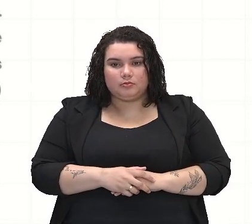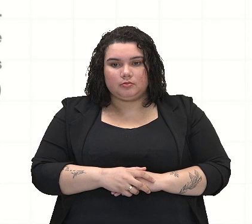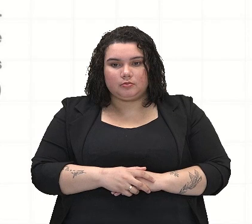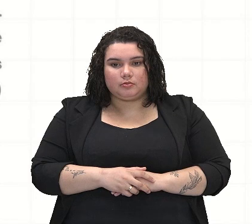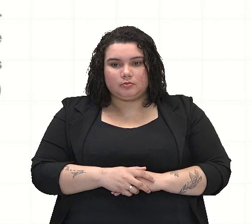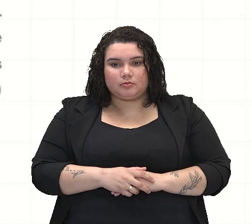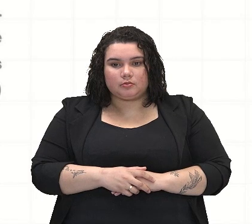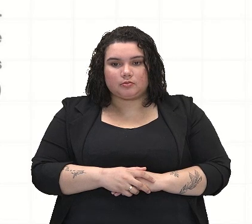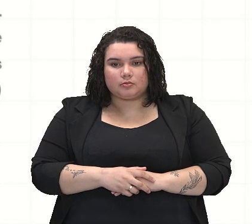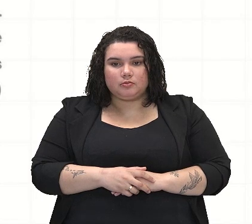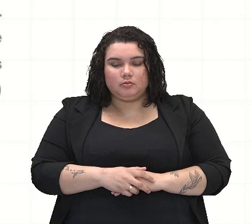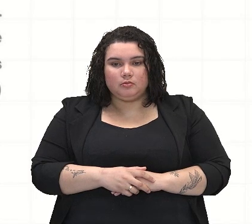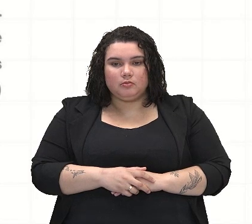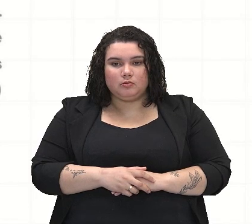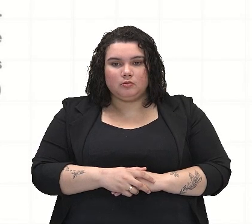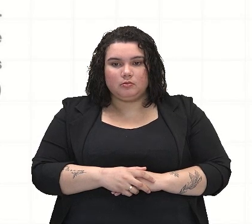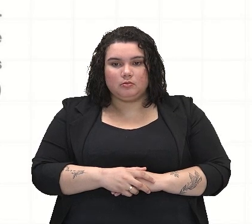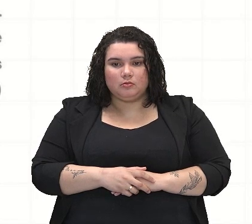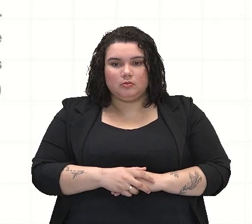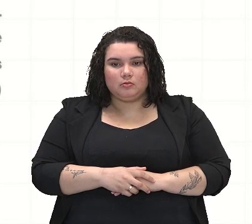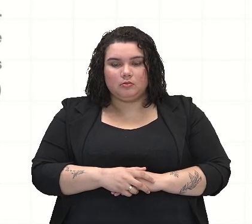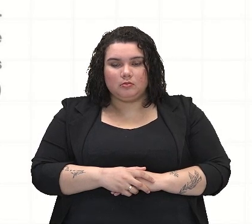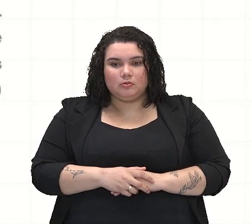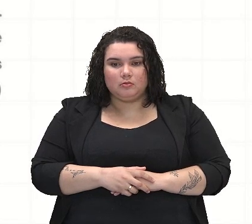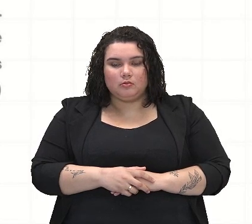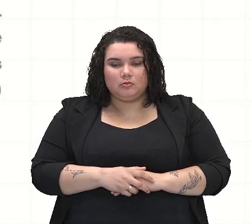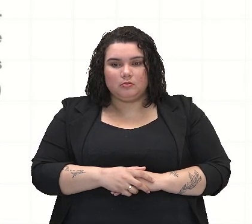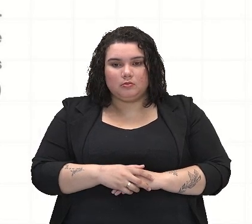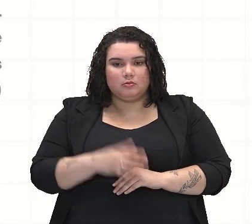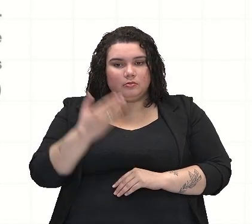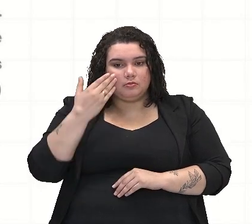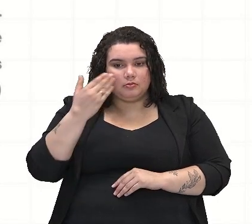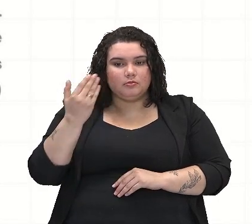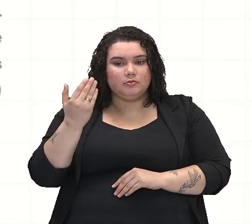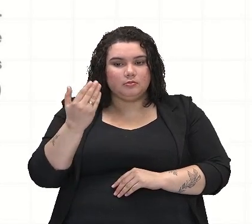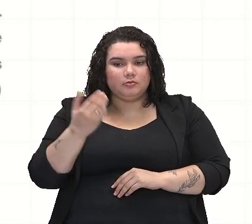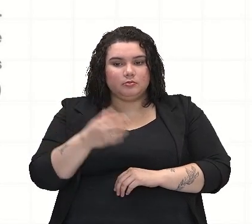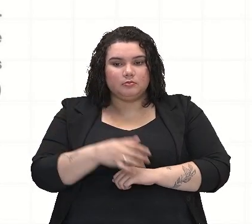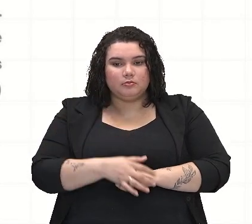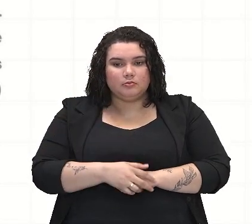deixa eu só arrumar aqui, então pegamos aqui até aqui,